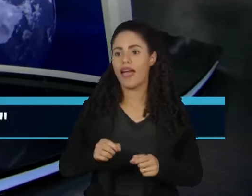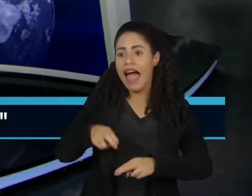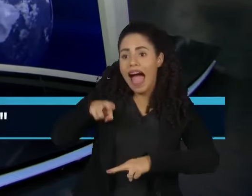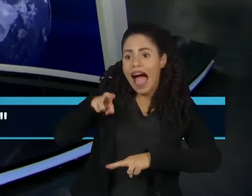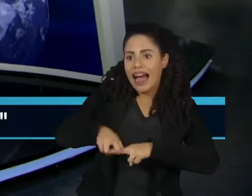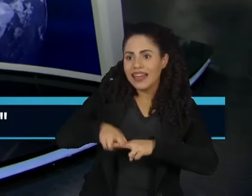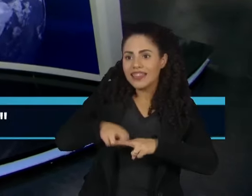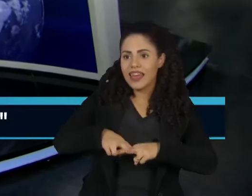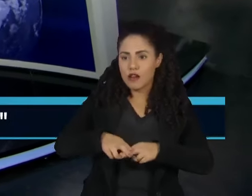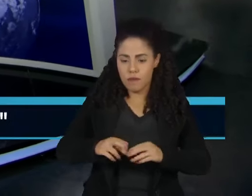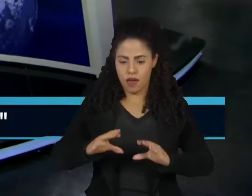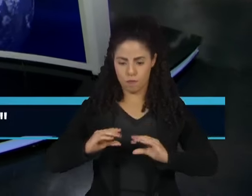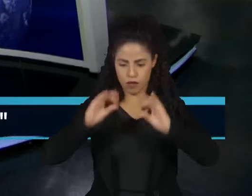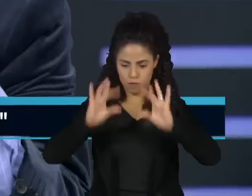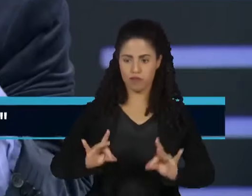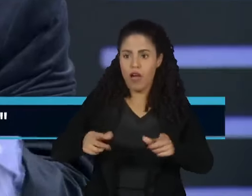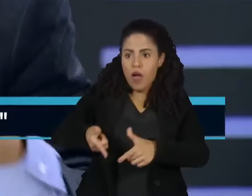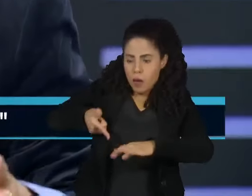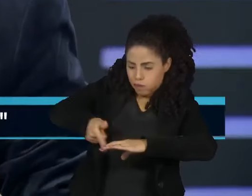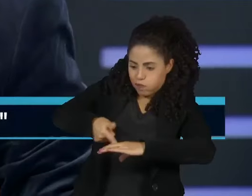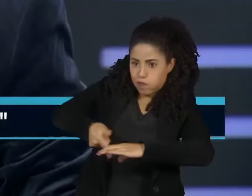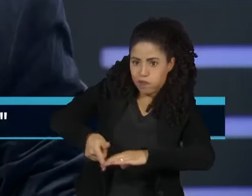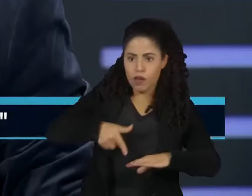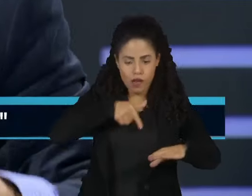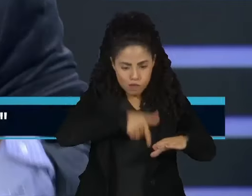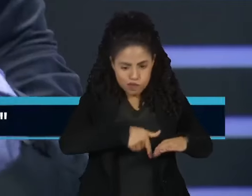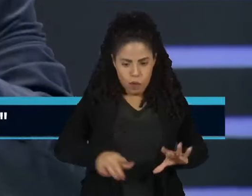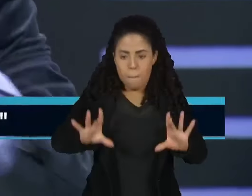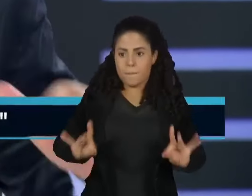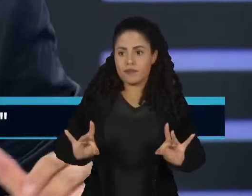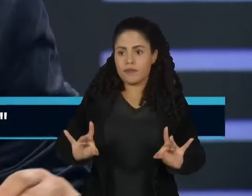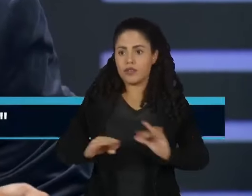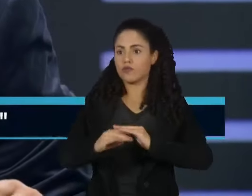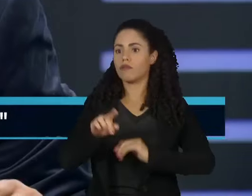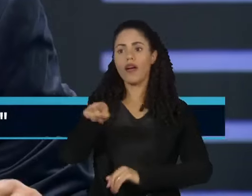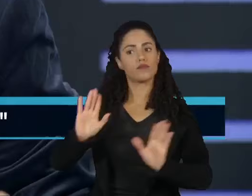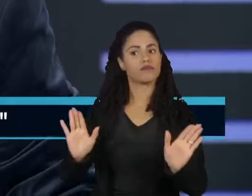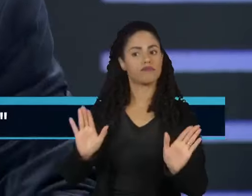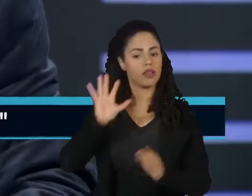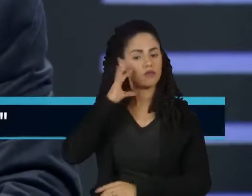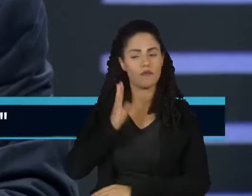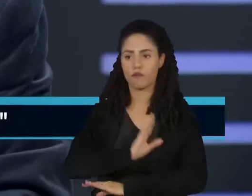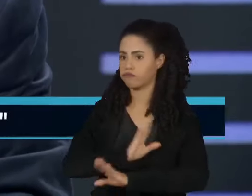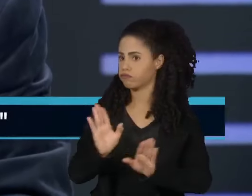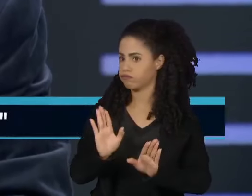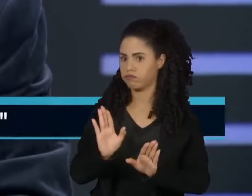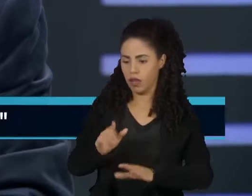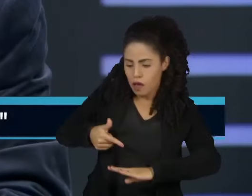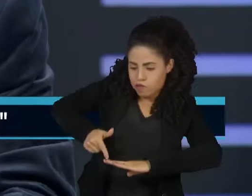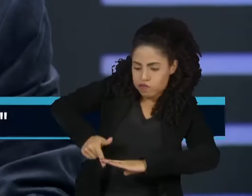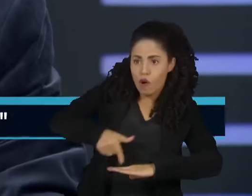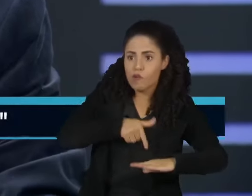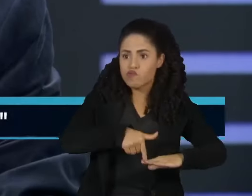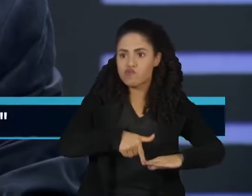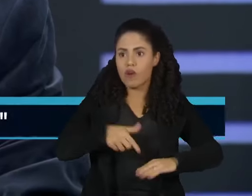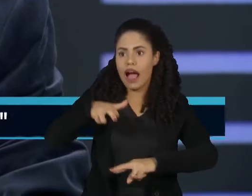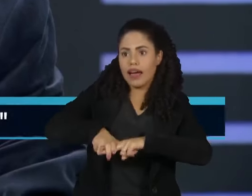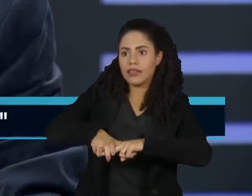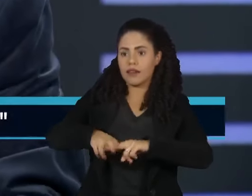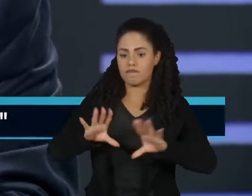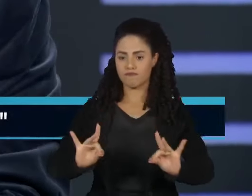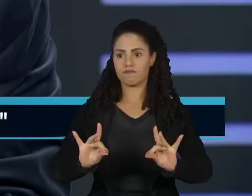cadeiras. Esse é o grande tema do debate. Nova tecnologia. Resolver o problema. Parafusar as cadeiras. A partir